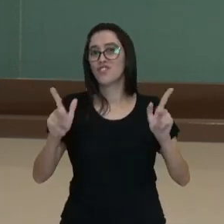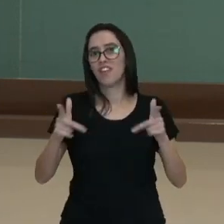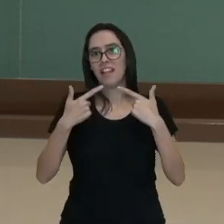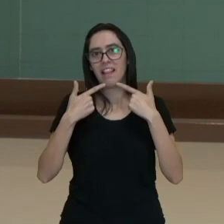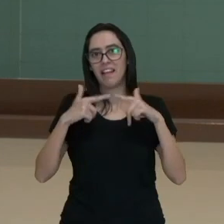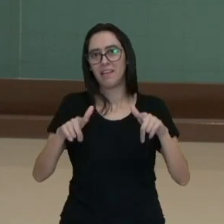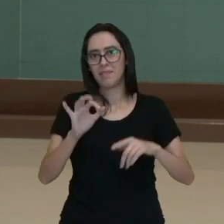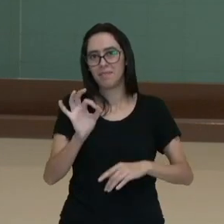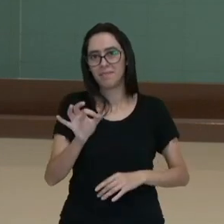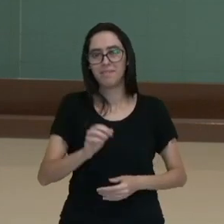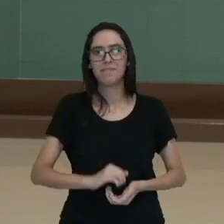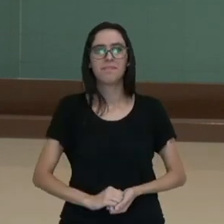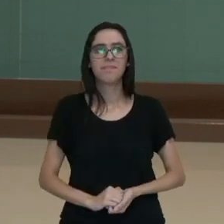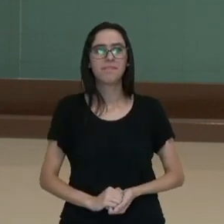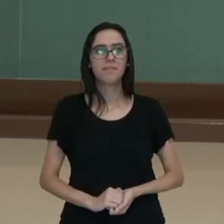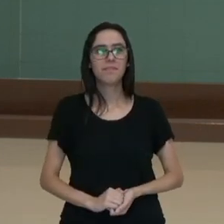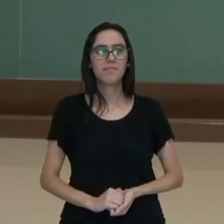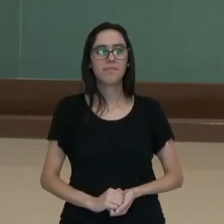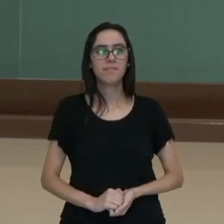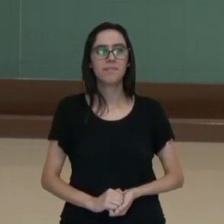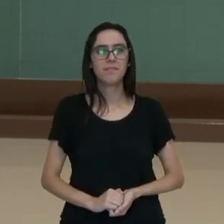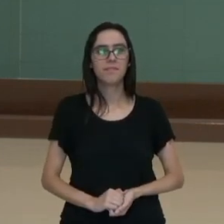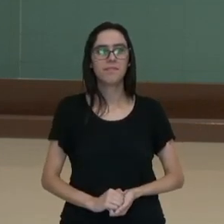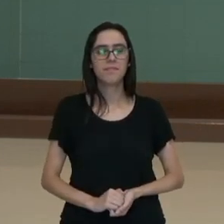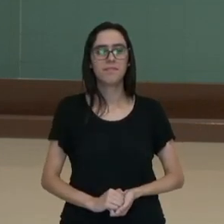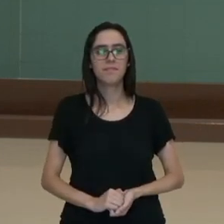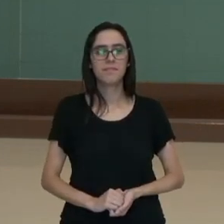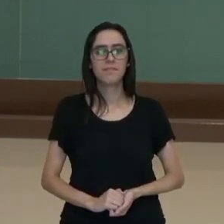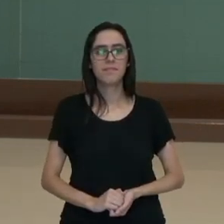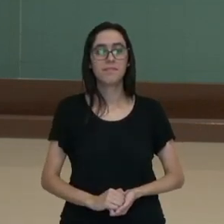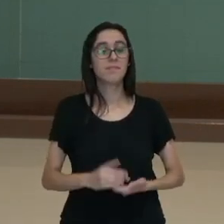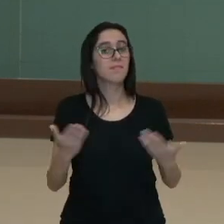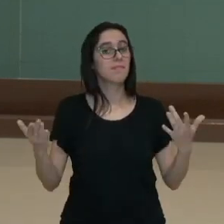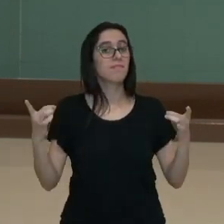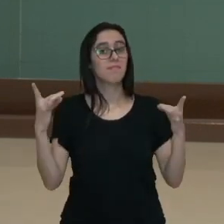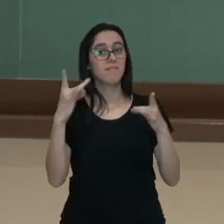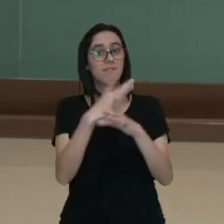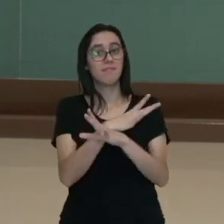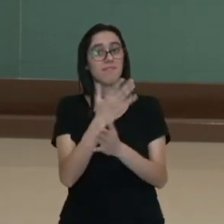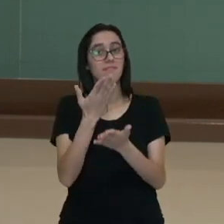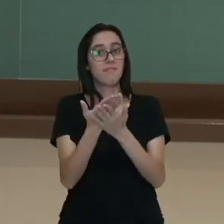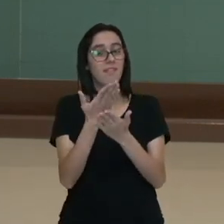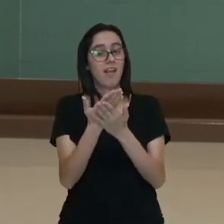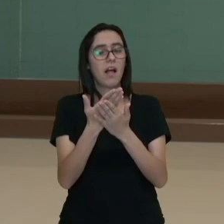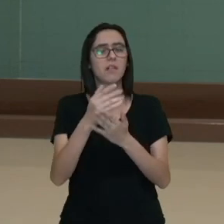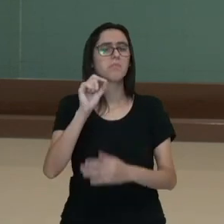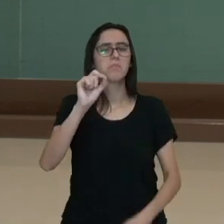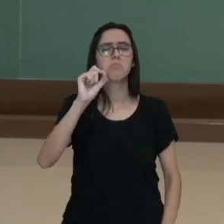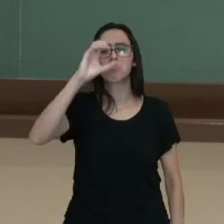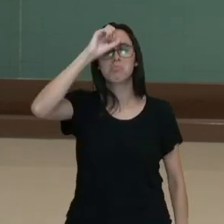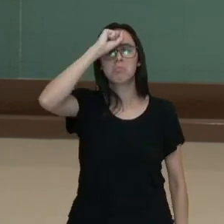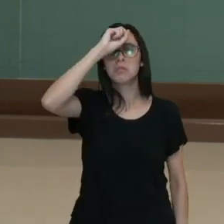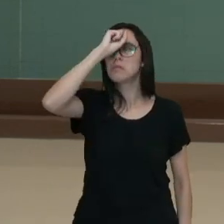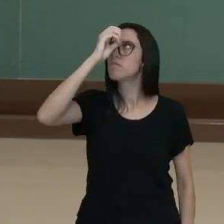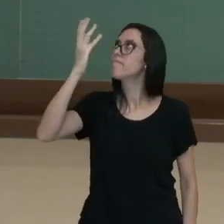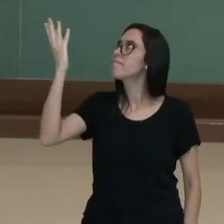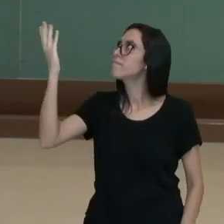seguir. Ah, sim, chicos! Terminamos a nossa aula. Vamos ver o que nós